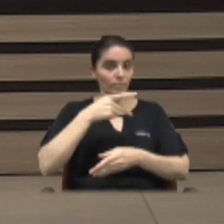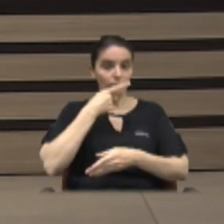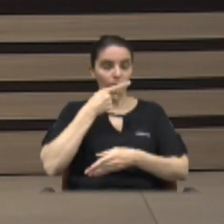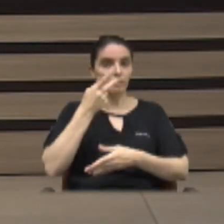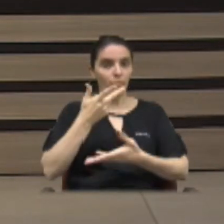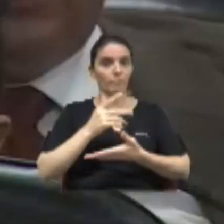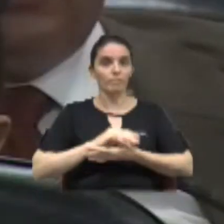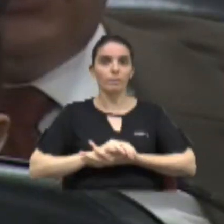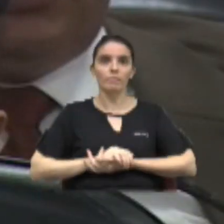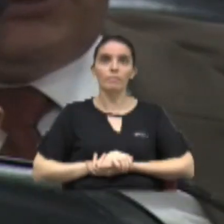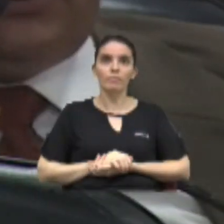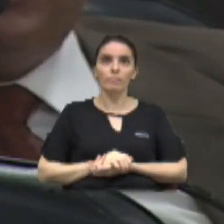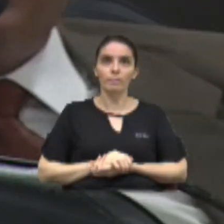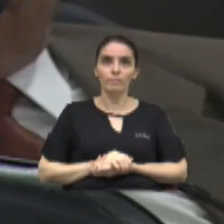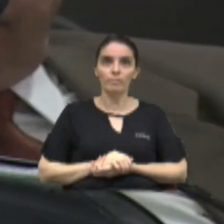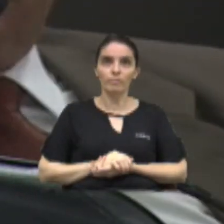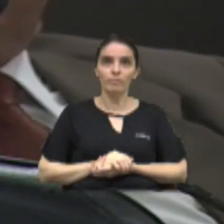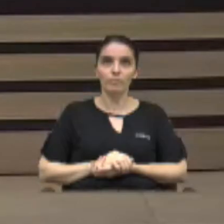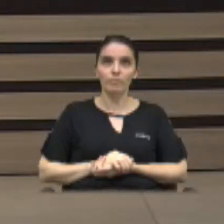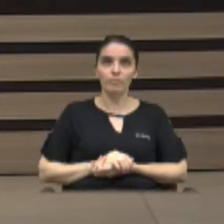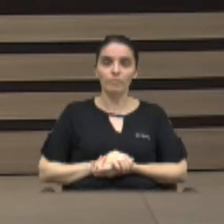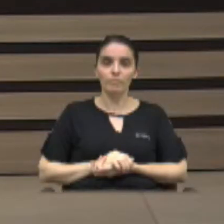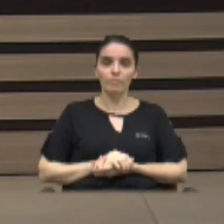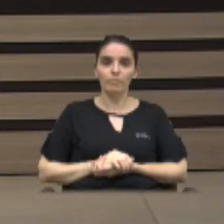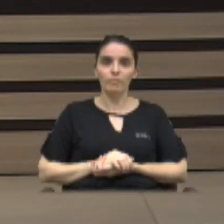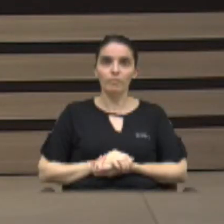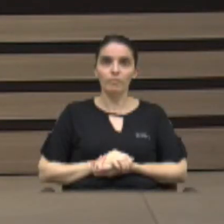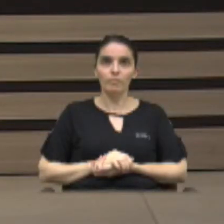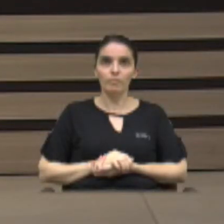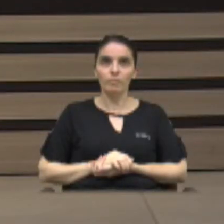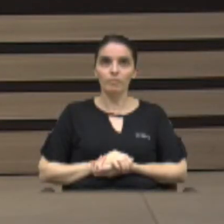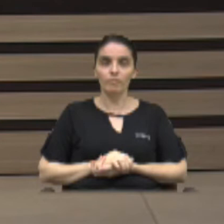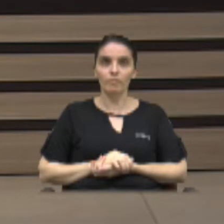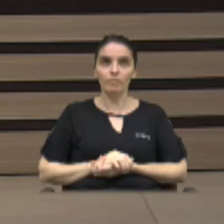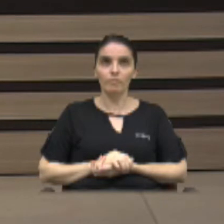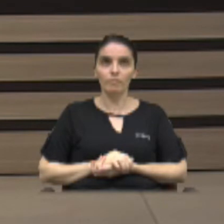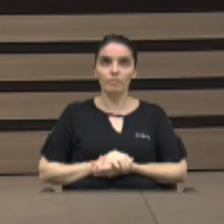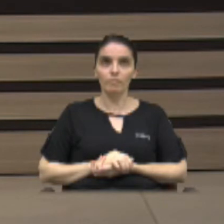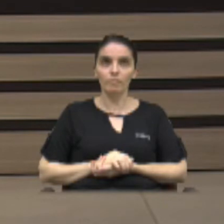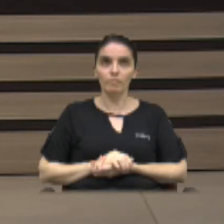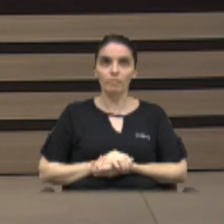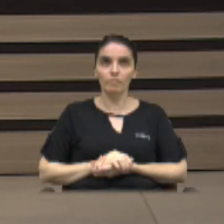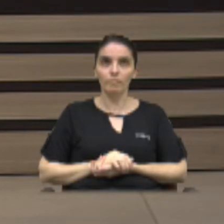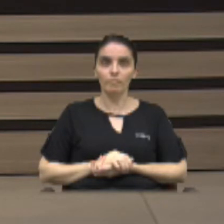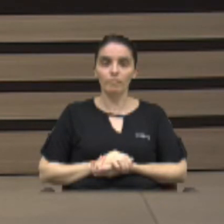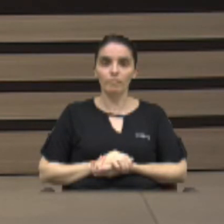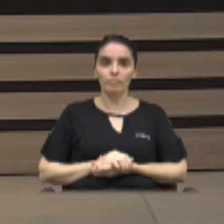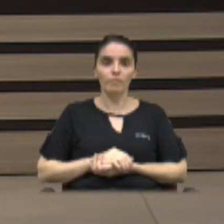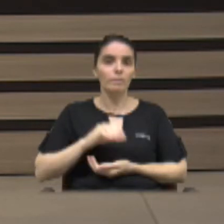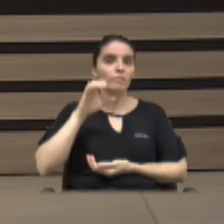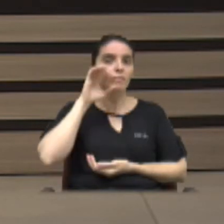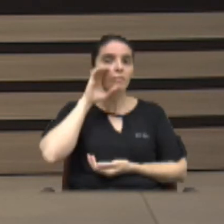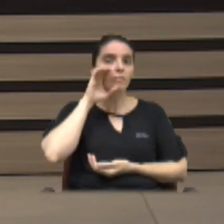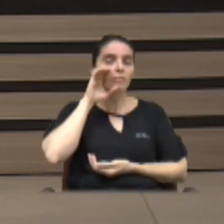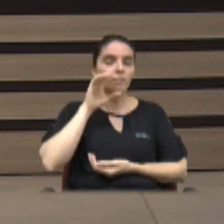poucas e boas para ele. Questão de ordem. Questão de ordem. Questão de ordem, vereador